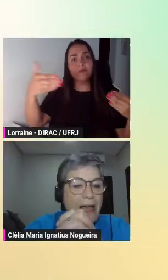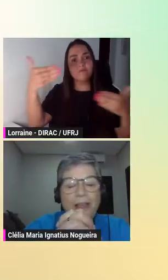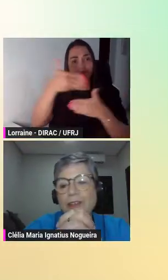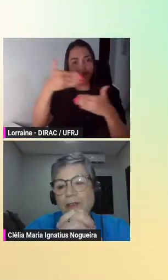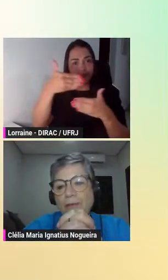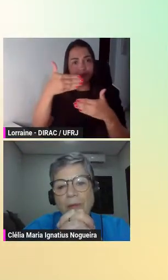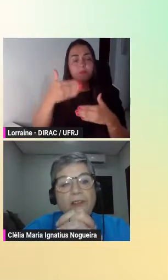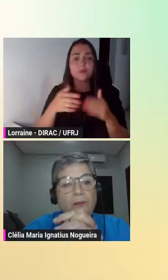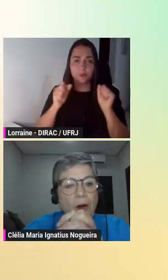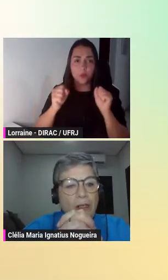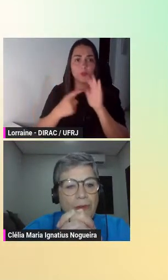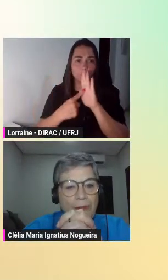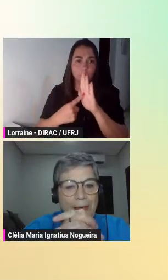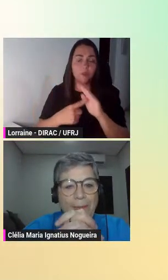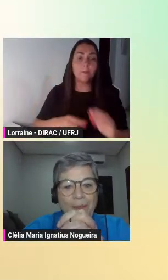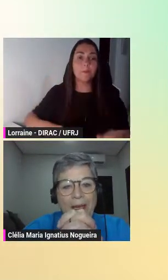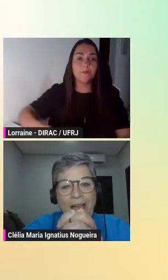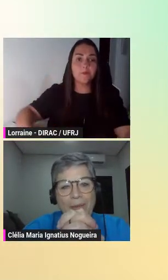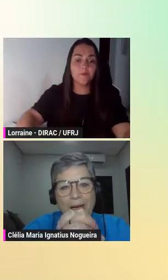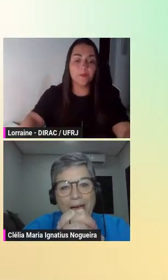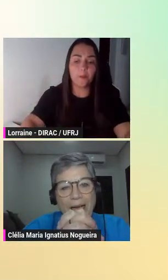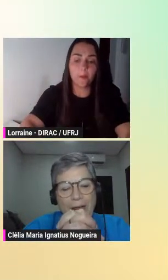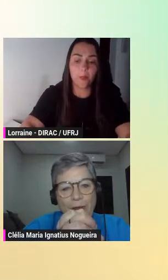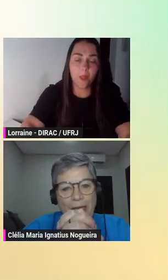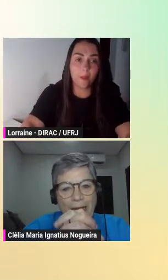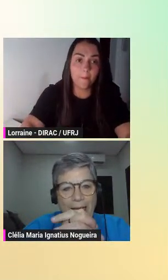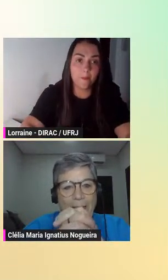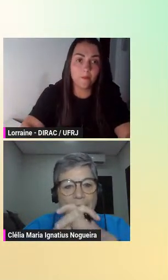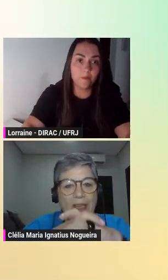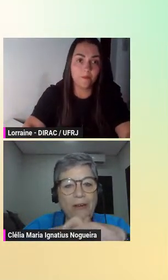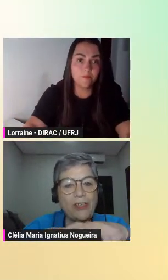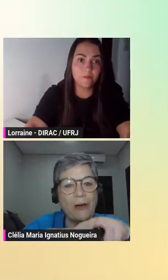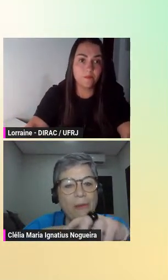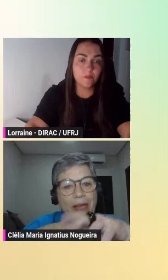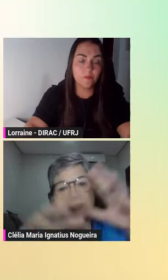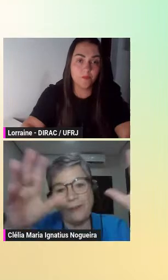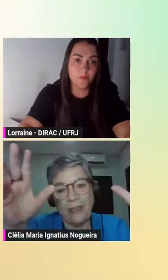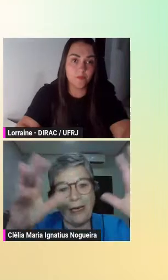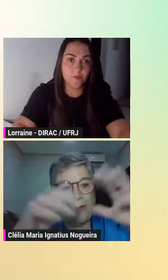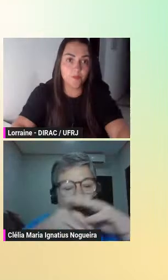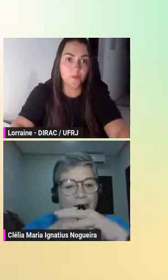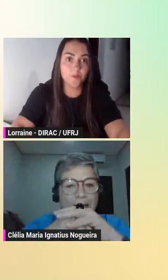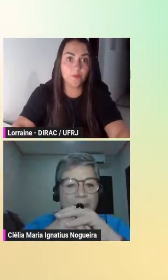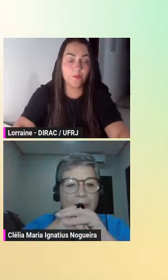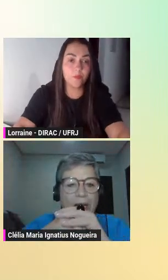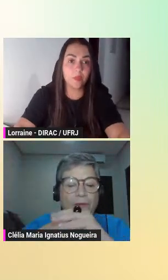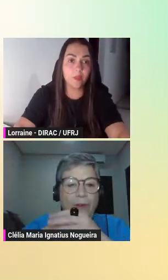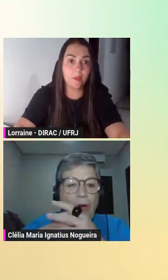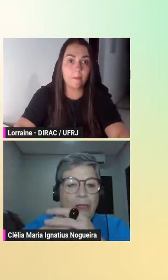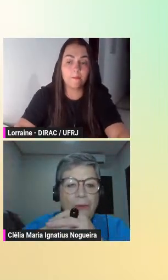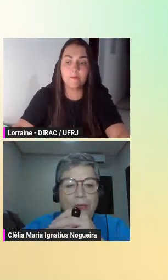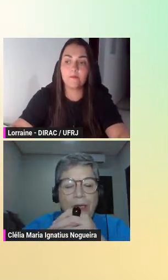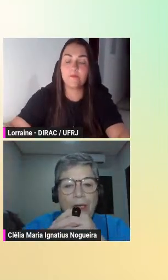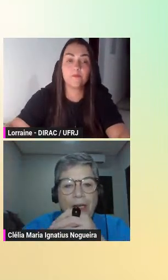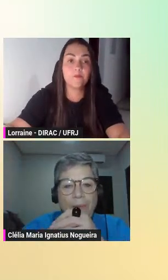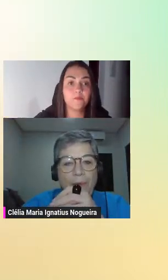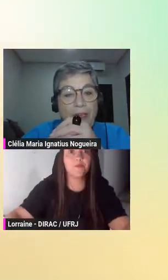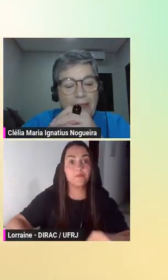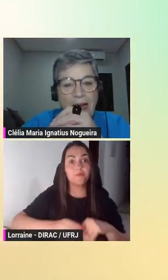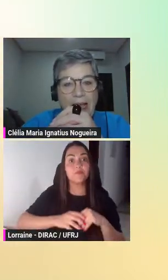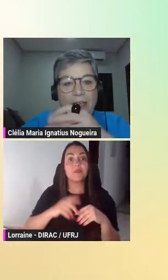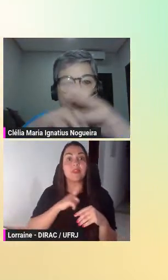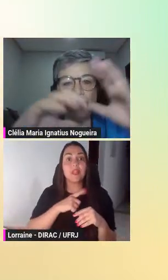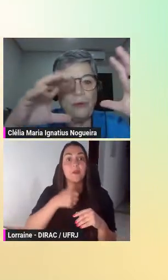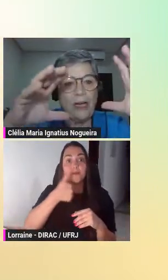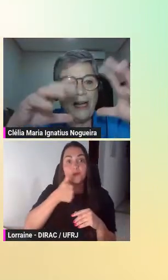uns slides, umas fotos, né, para ajudar aqui. E eu já começo, trago aqui na primeira foto,